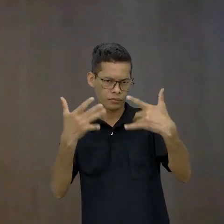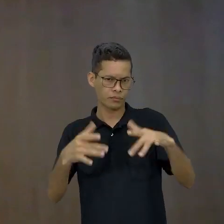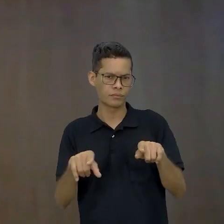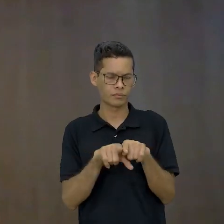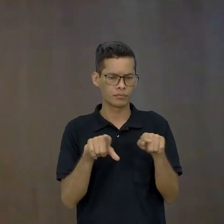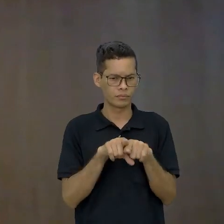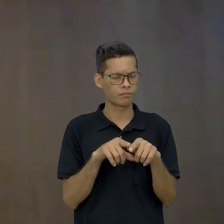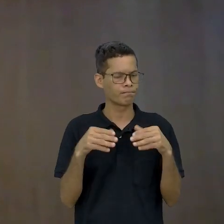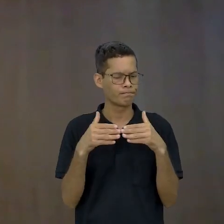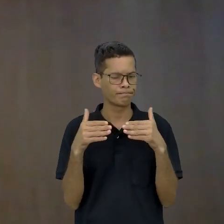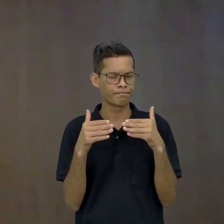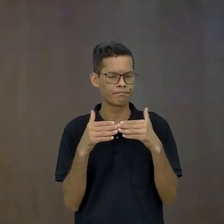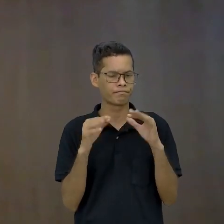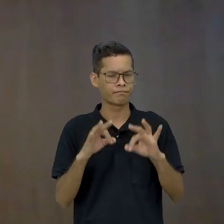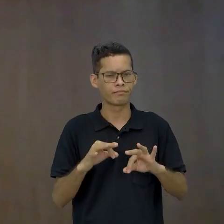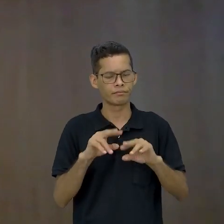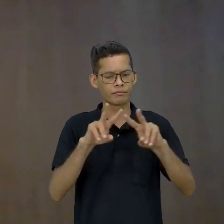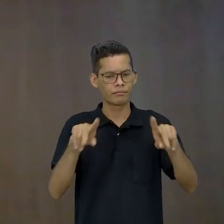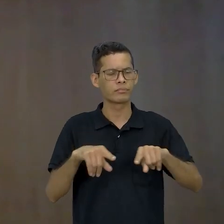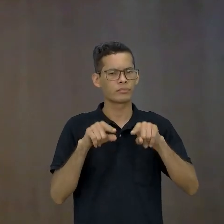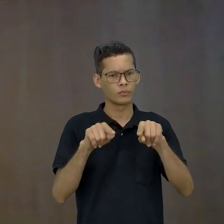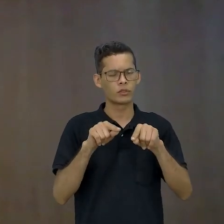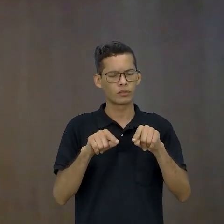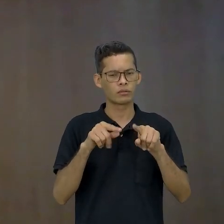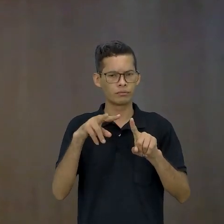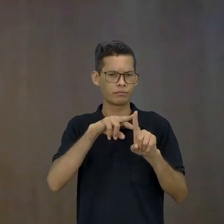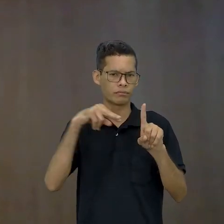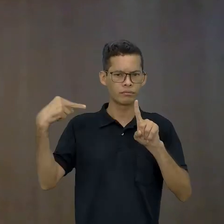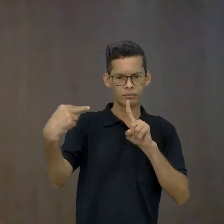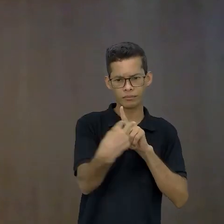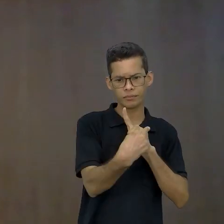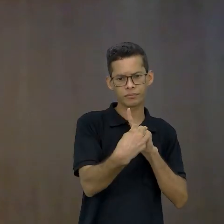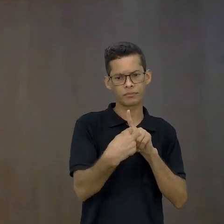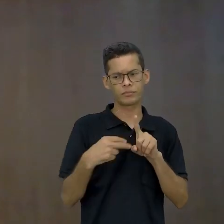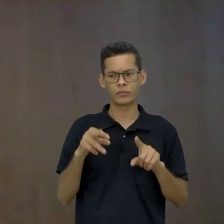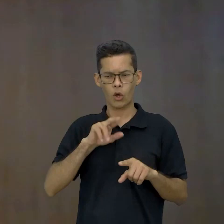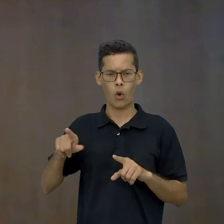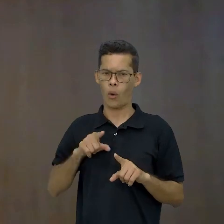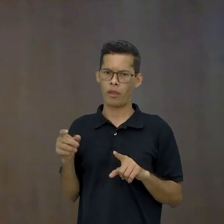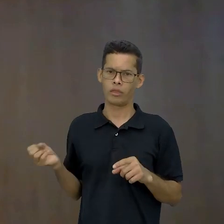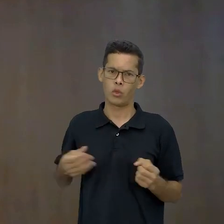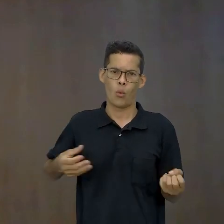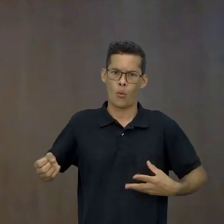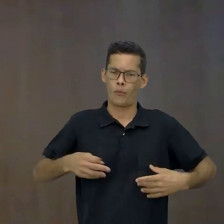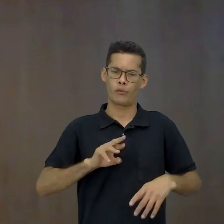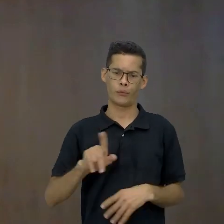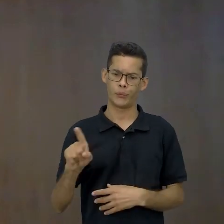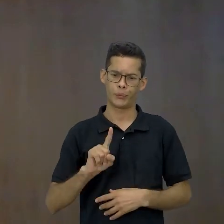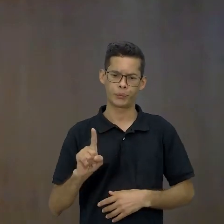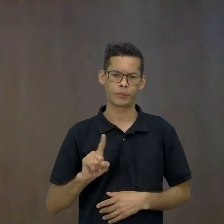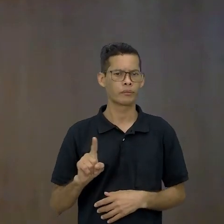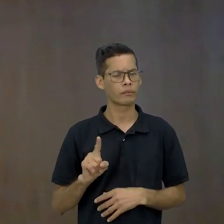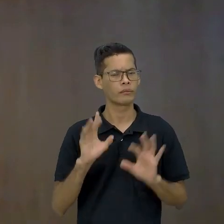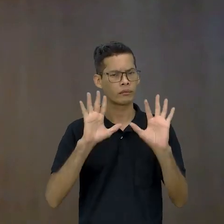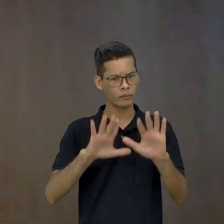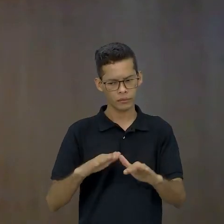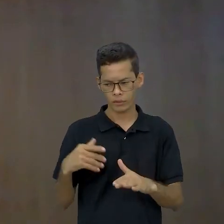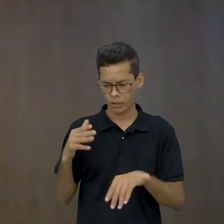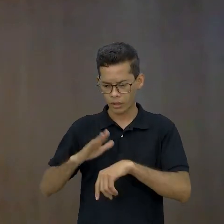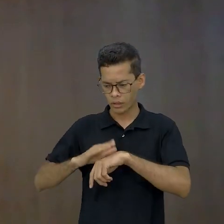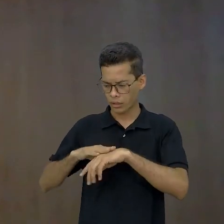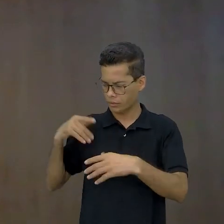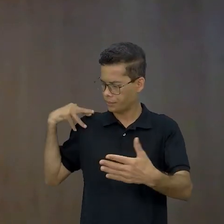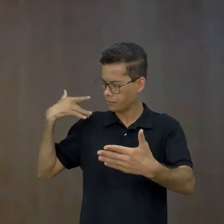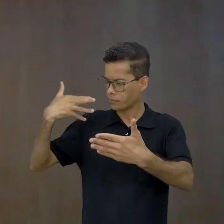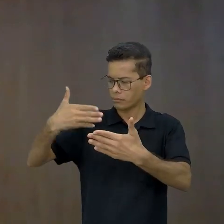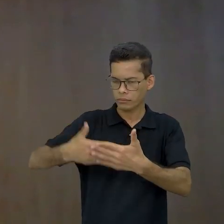respeito, então, a uma perspectiva que não é nova, na verdade, mas que vem sendo aí, então, reforçada